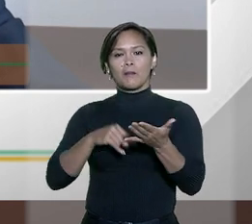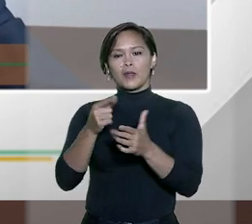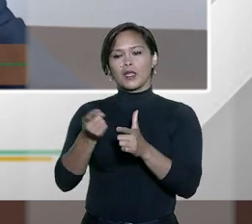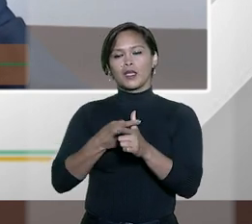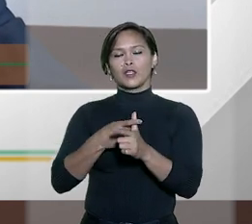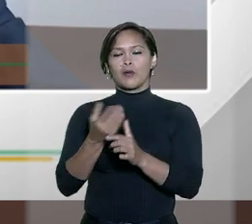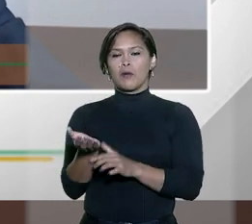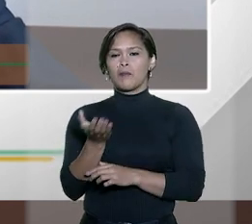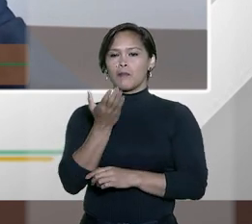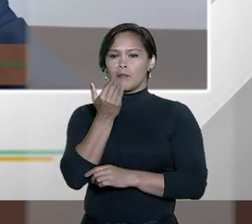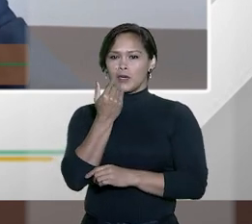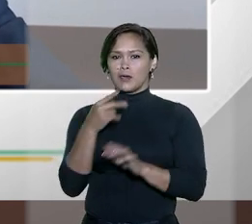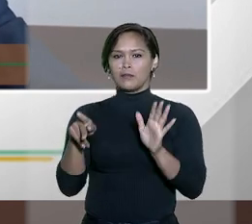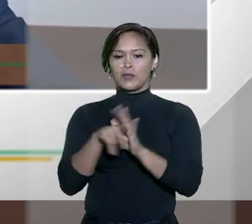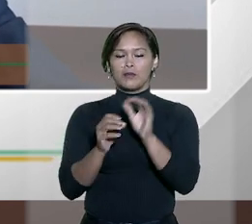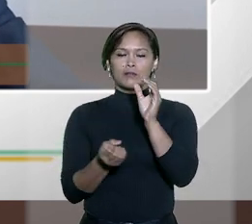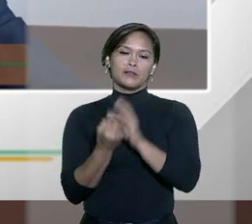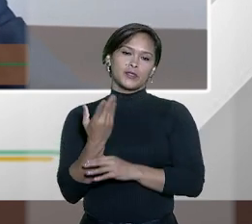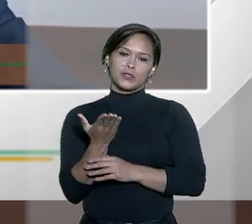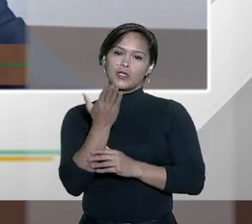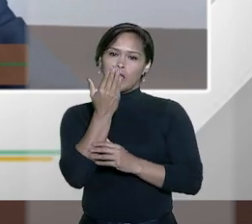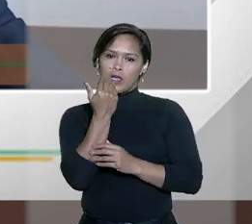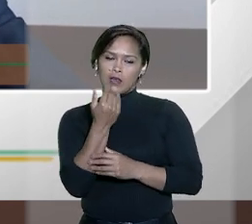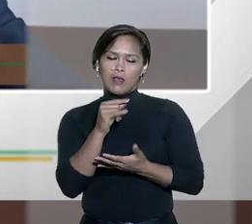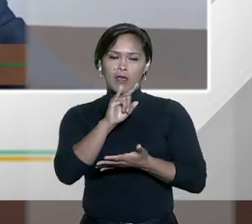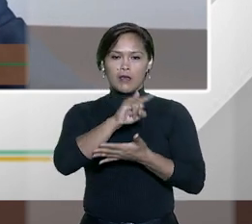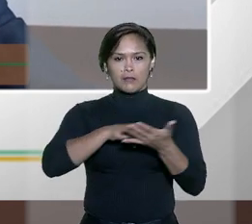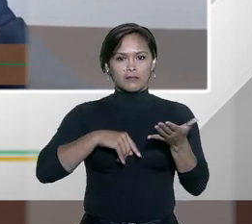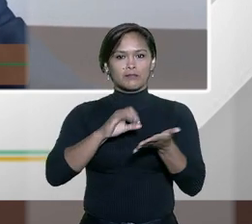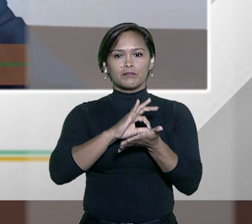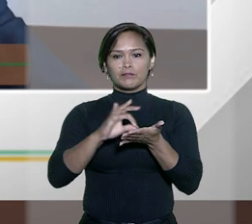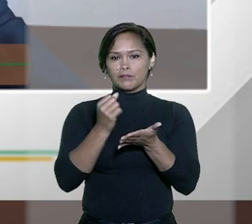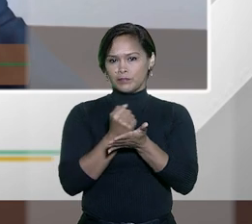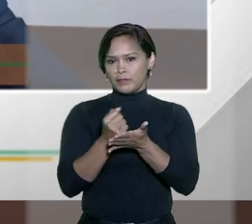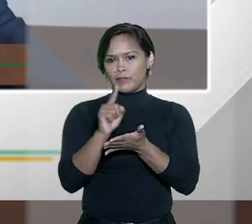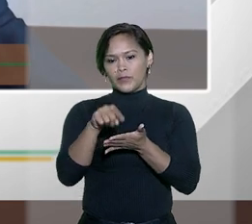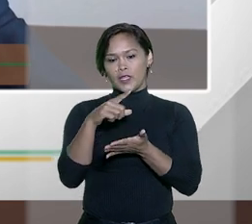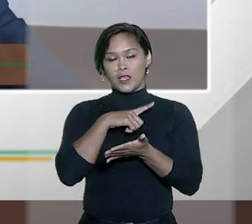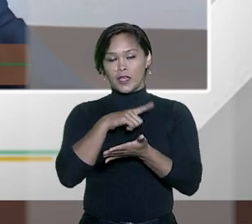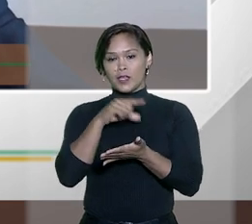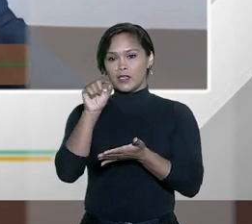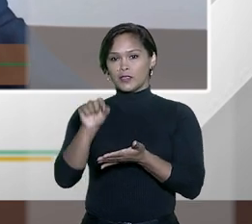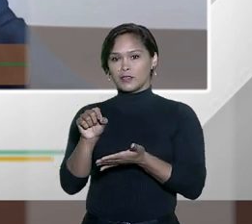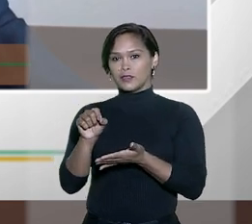precatórios alimentares, enfim, ou de natureza alimentícia, portanto,